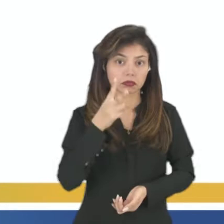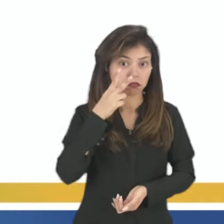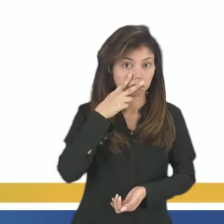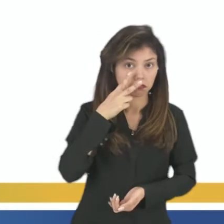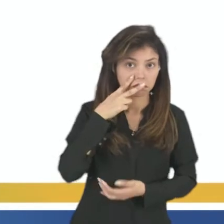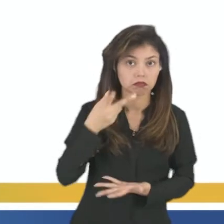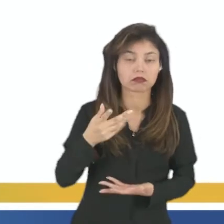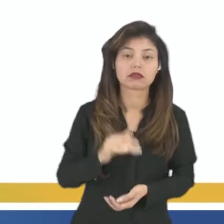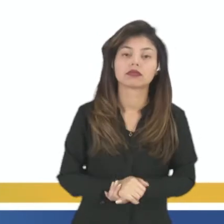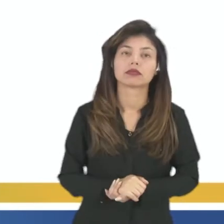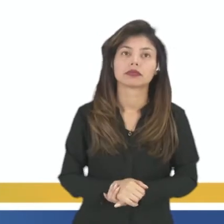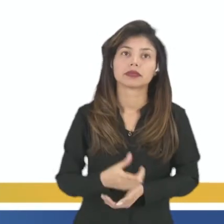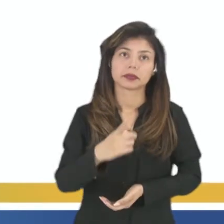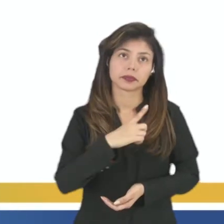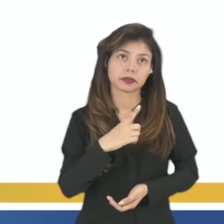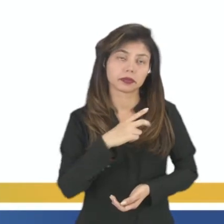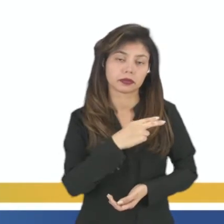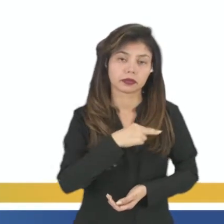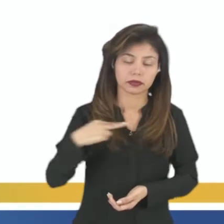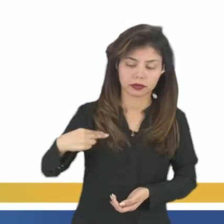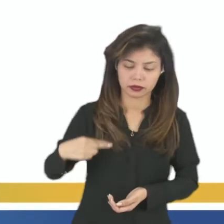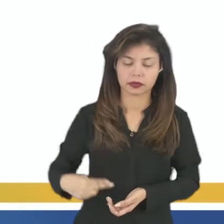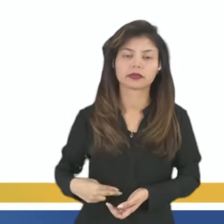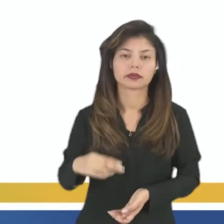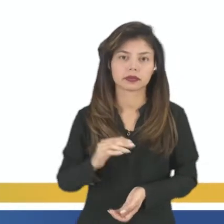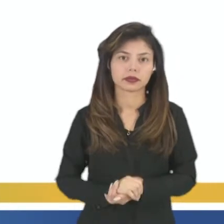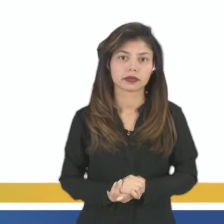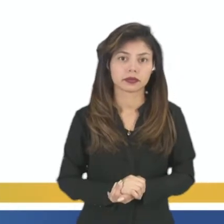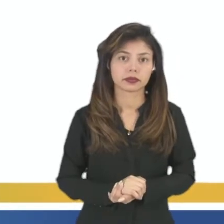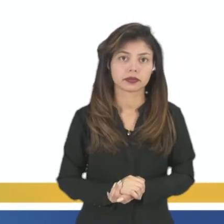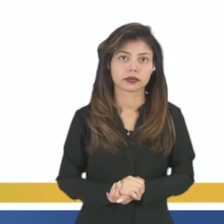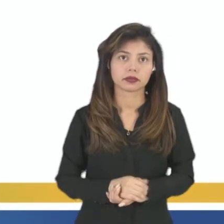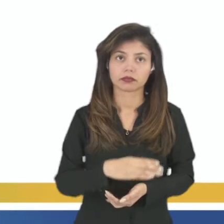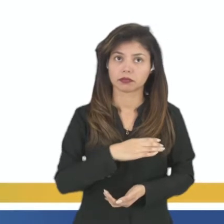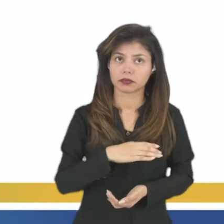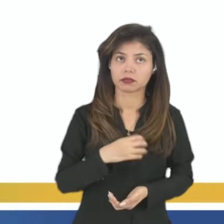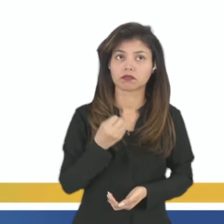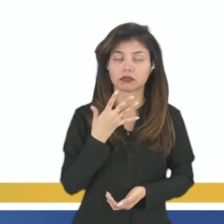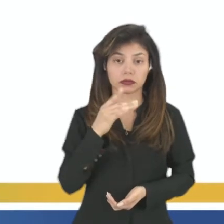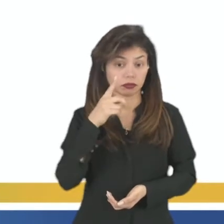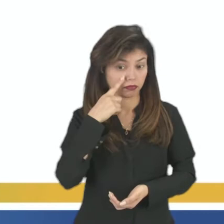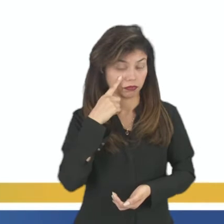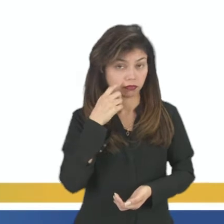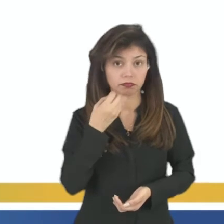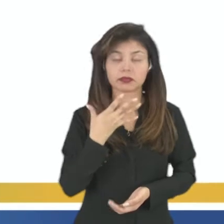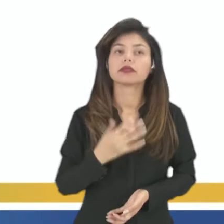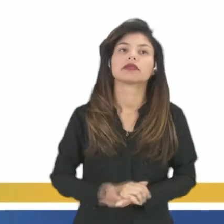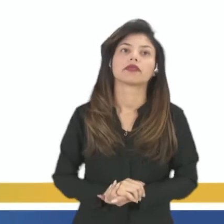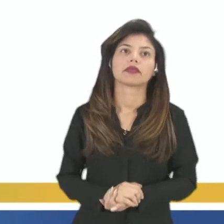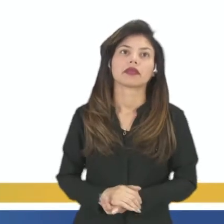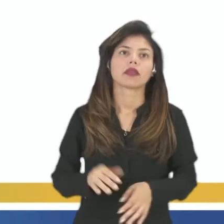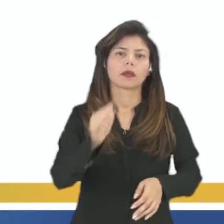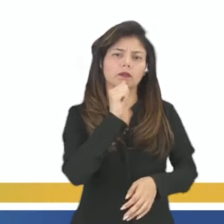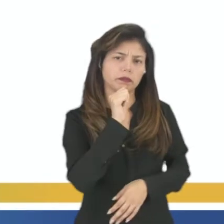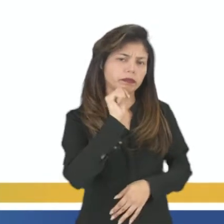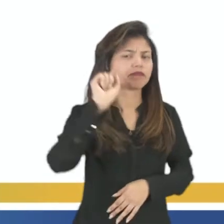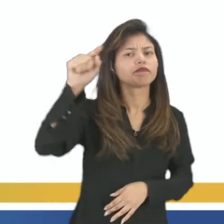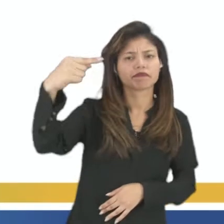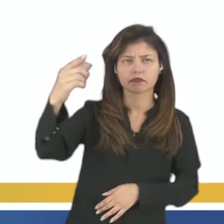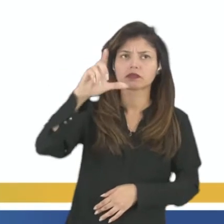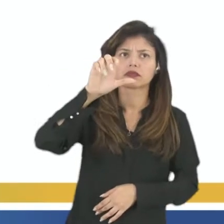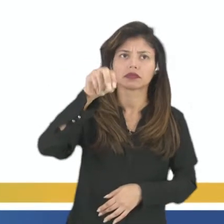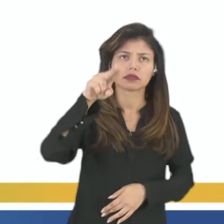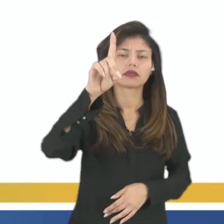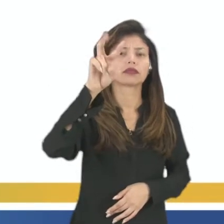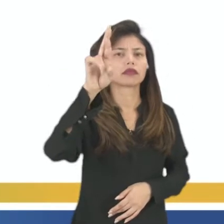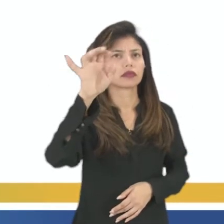ver que realmente é uma cidade que tem uma arquitetura urbanista muito interessante. Além disso, nós temos Londres, né? Durante muito